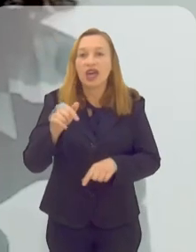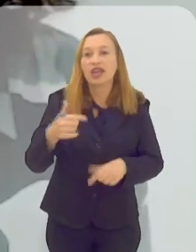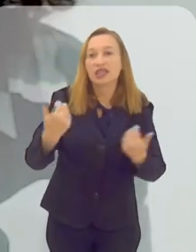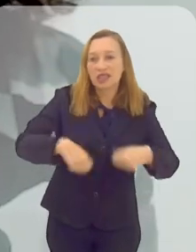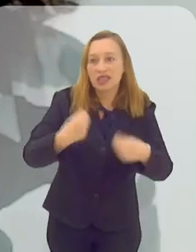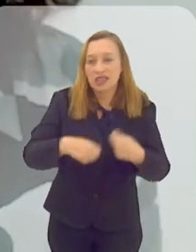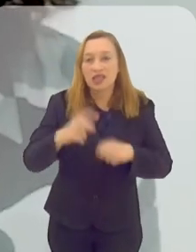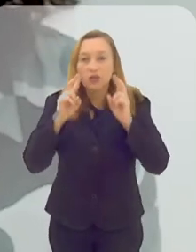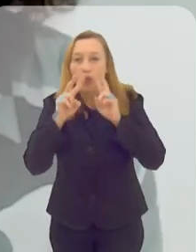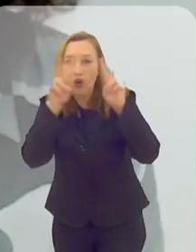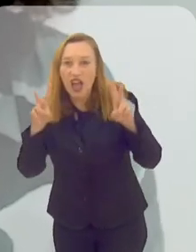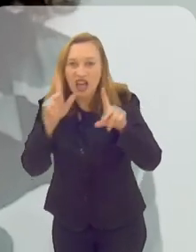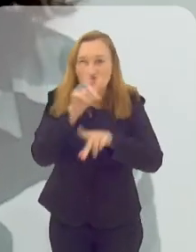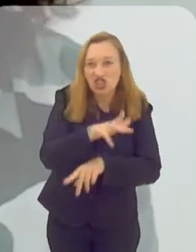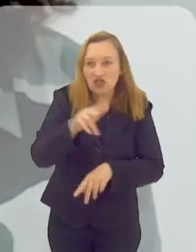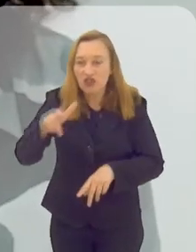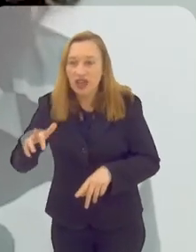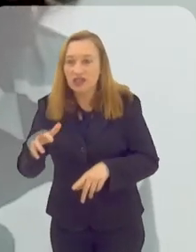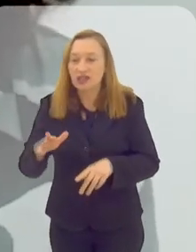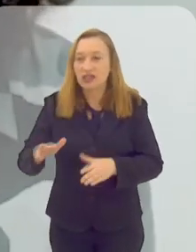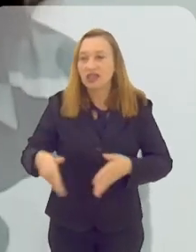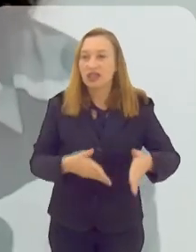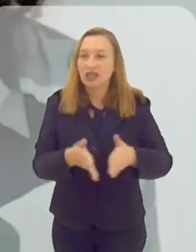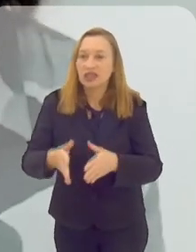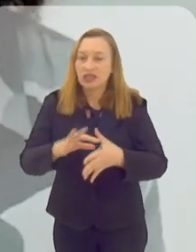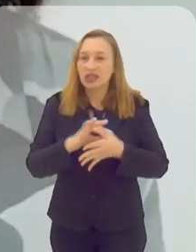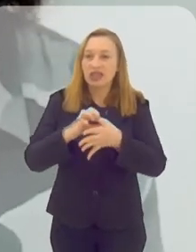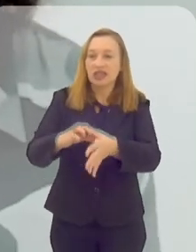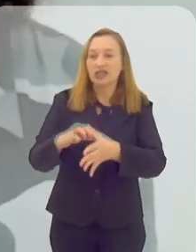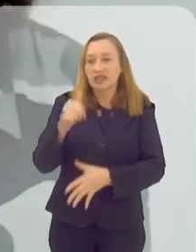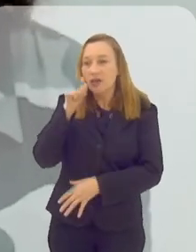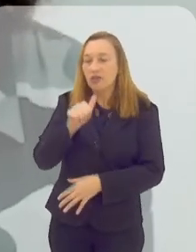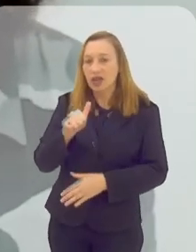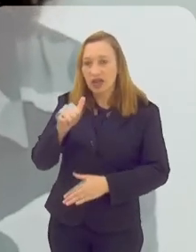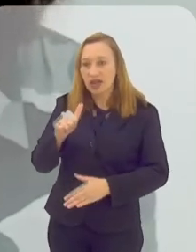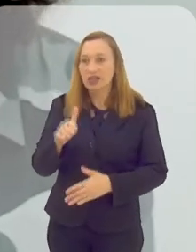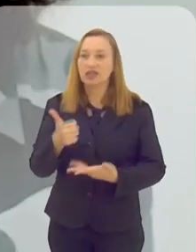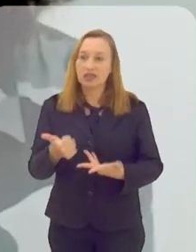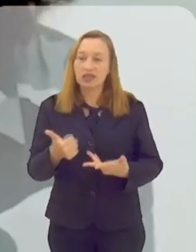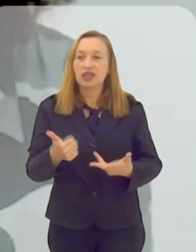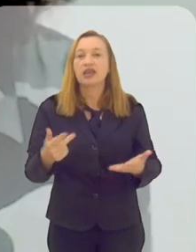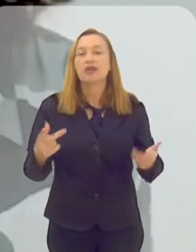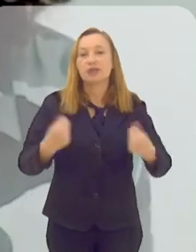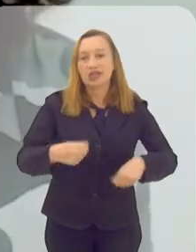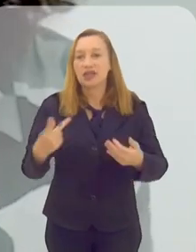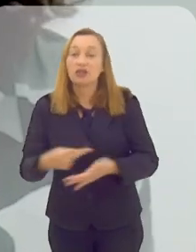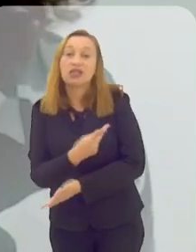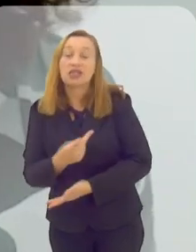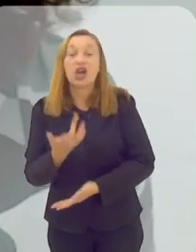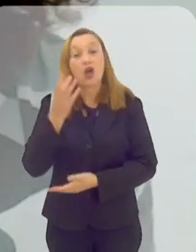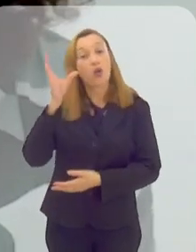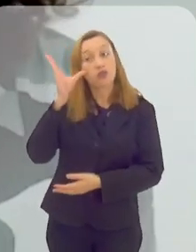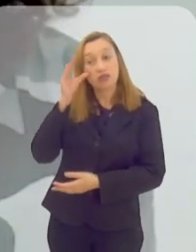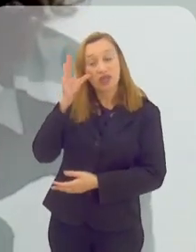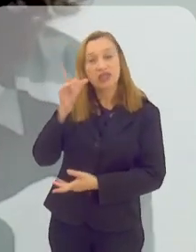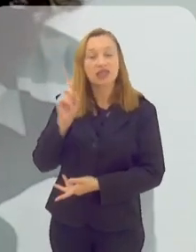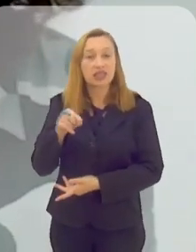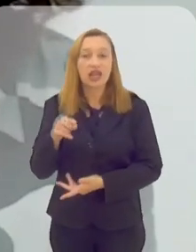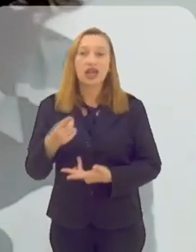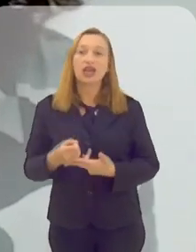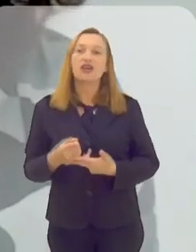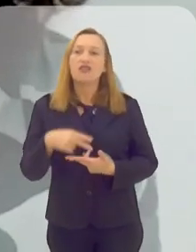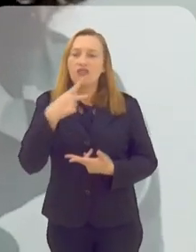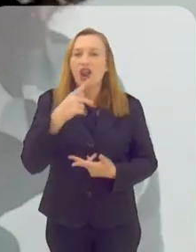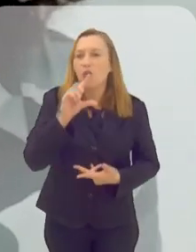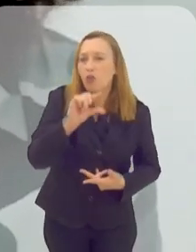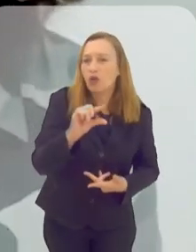essa visão de que é necessário um olhar diverso na direção, na liderança das grandes mudanças que precisam acontecer. E aí eu